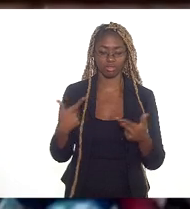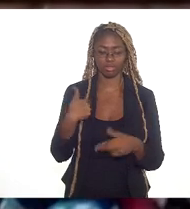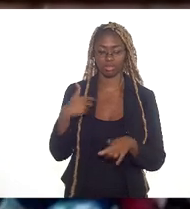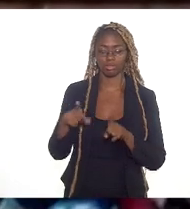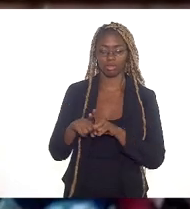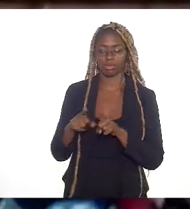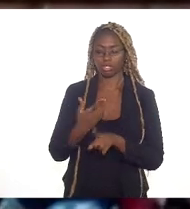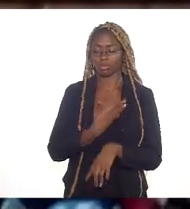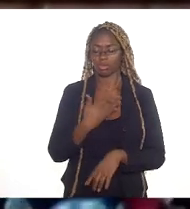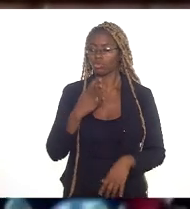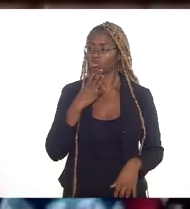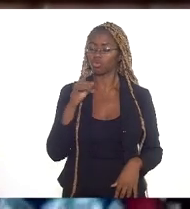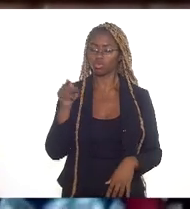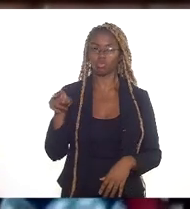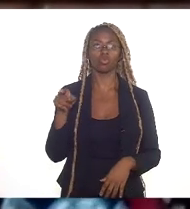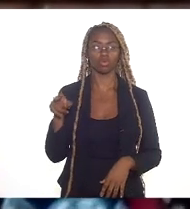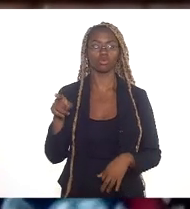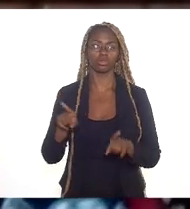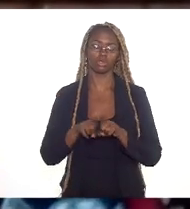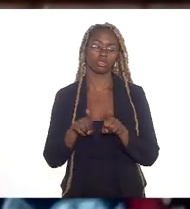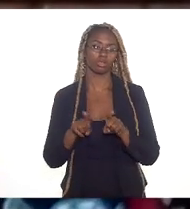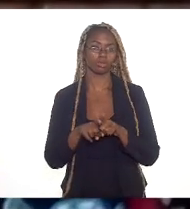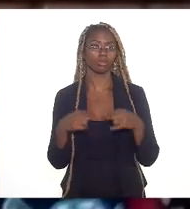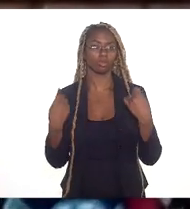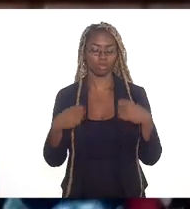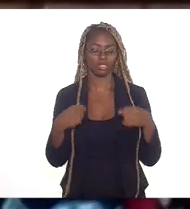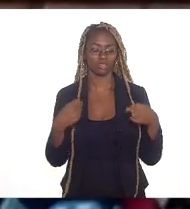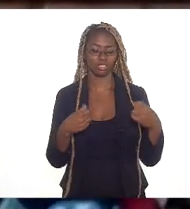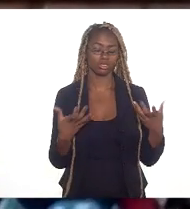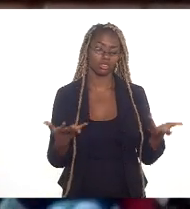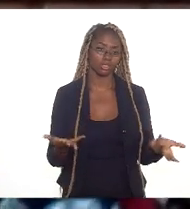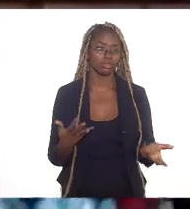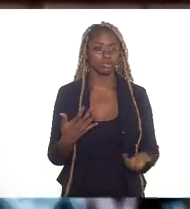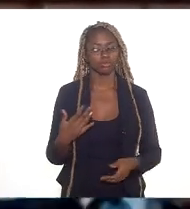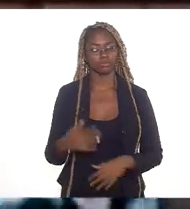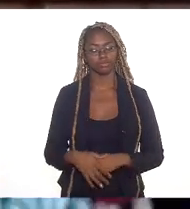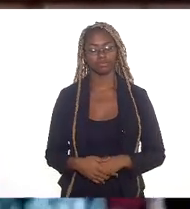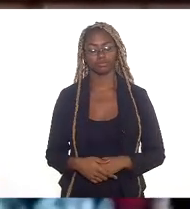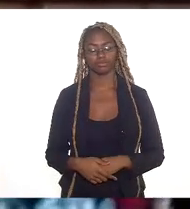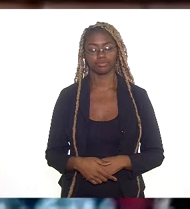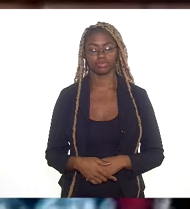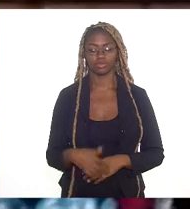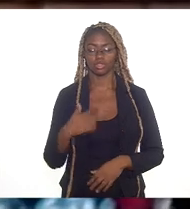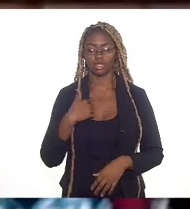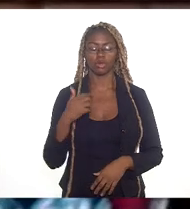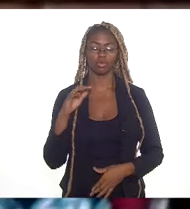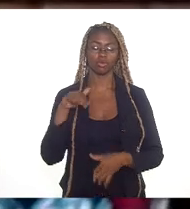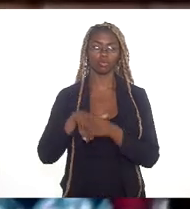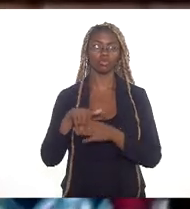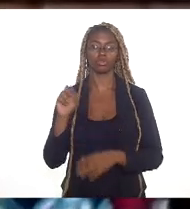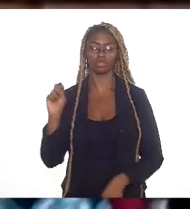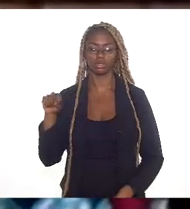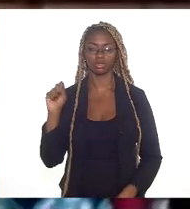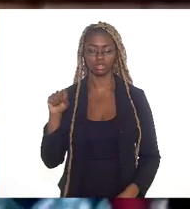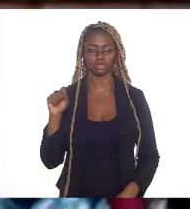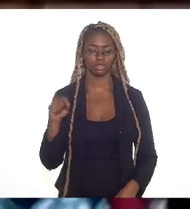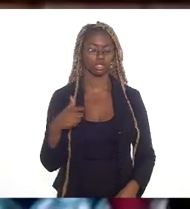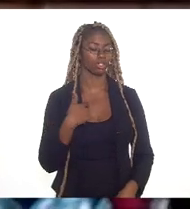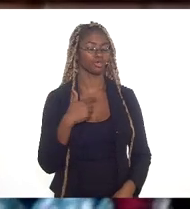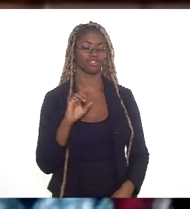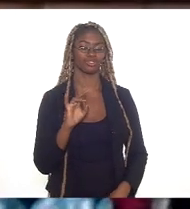próximas de mim, inclusive, com situações bem graves nesse sentido. Então, só